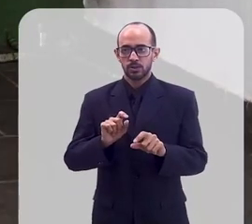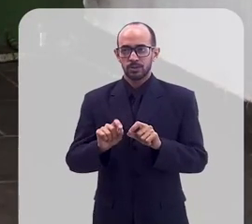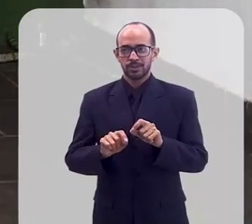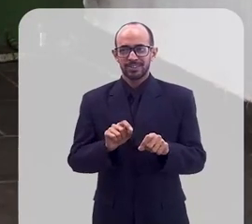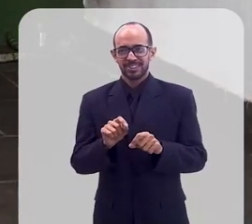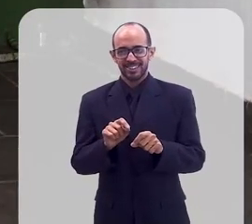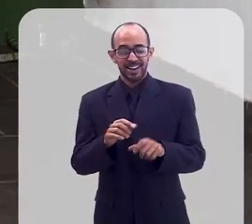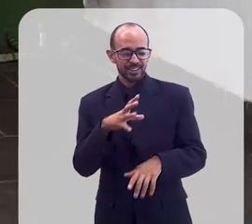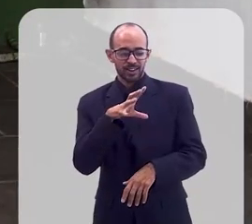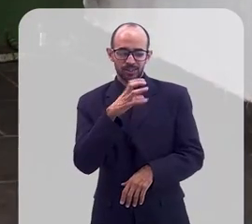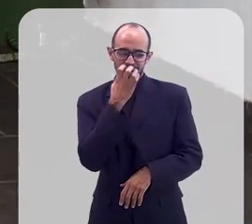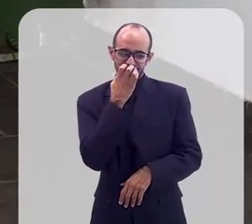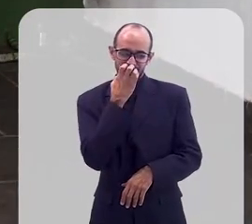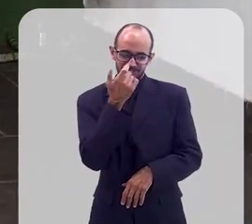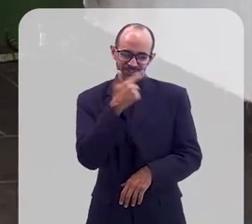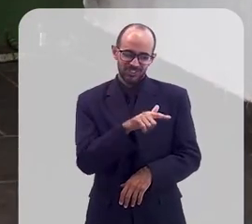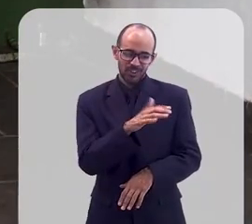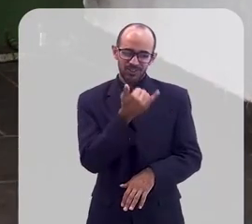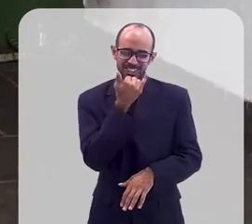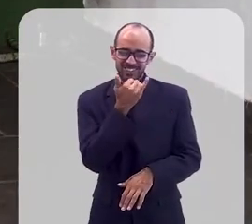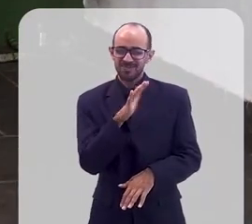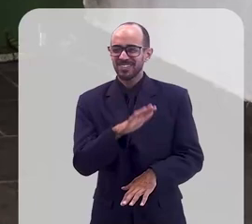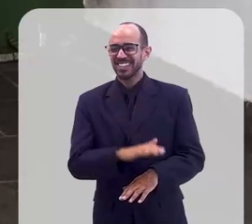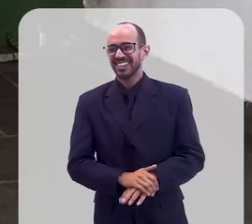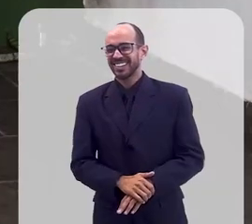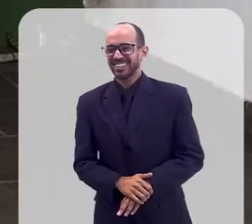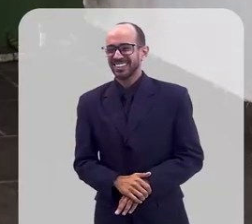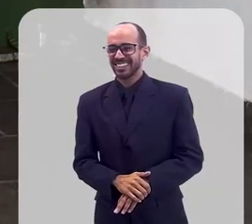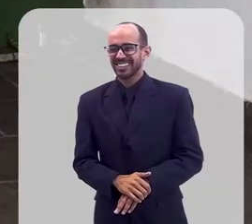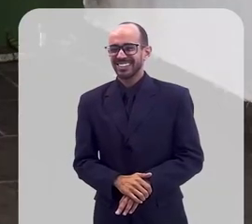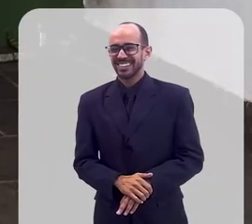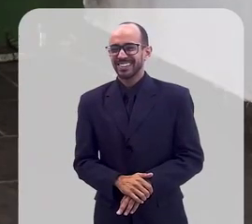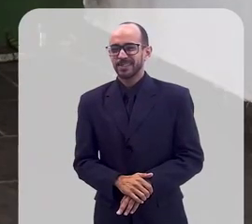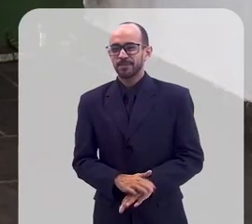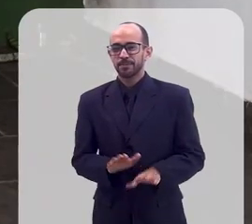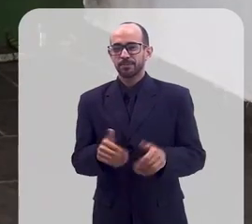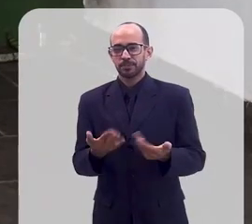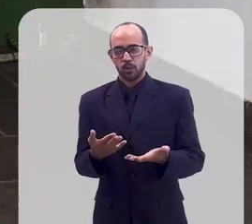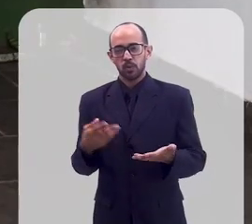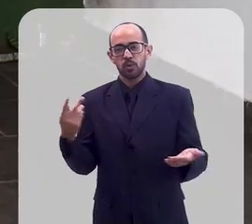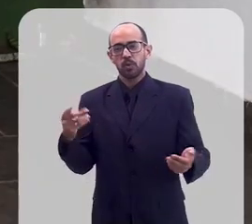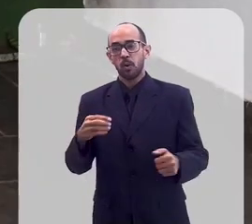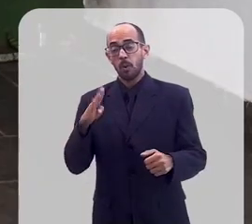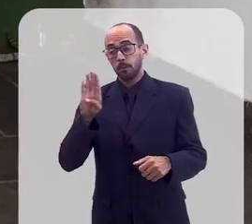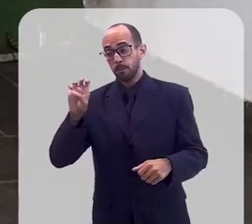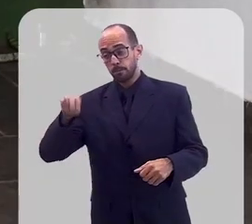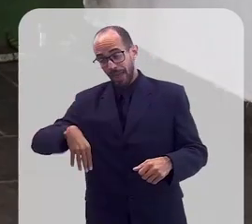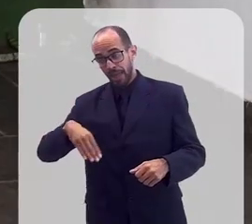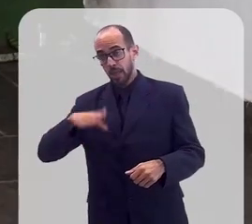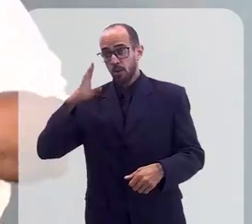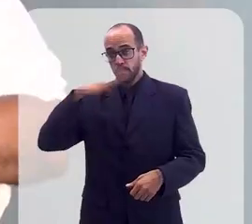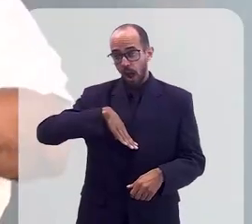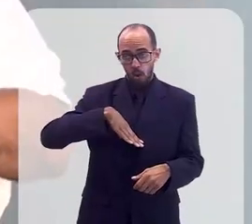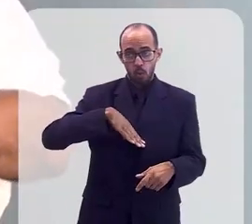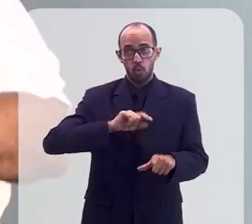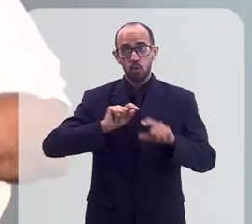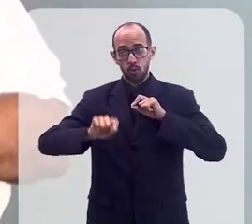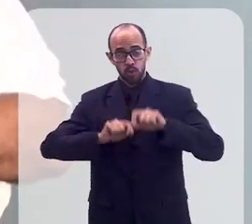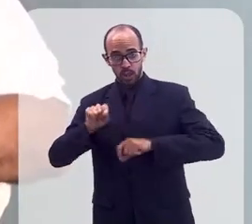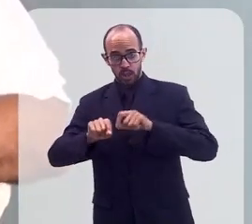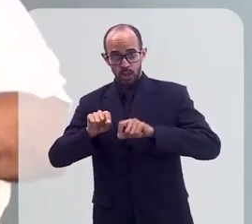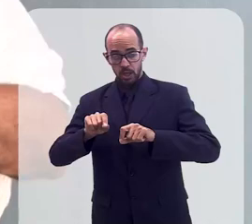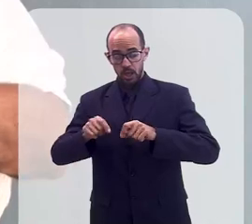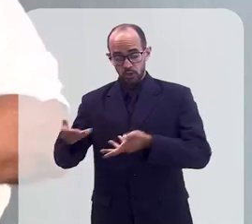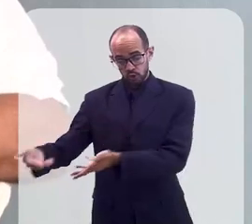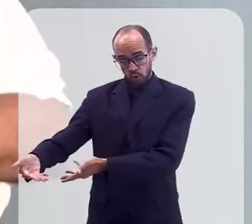Bom, ele vai latir de novo. Deixa ele. O que que acontece? Então tem o bem, o mal, por aí vai. A gente chama esses